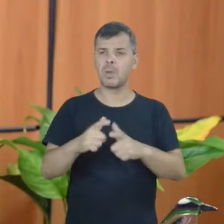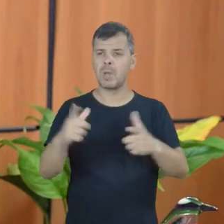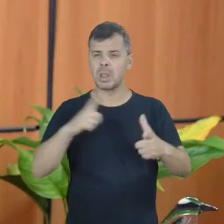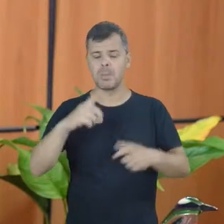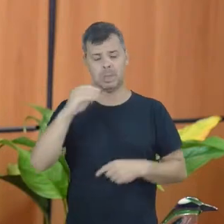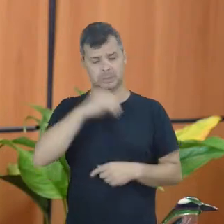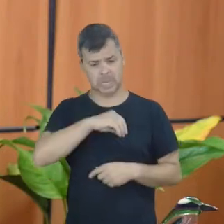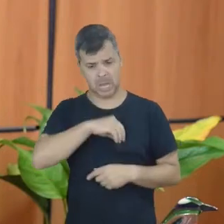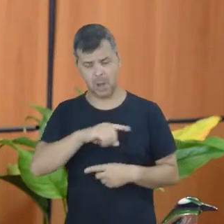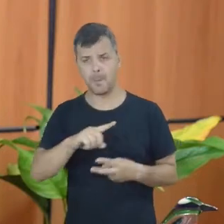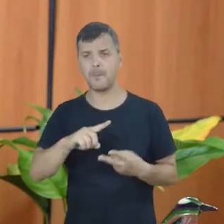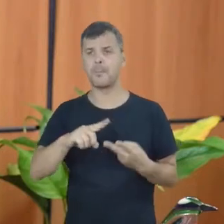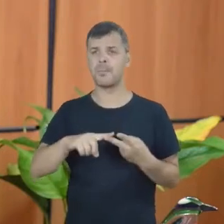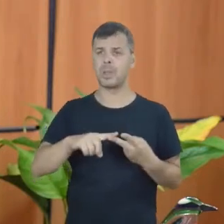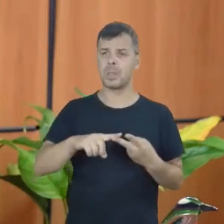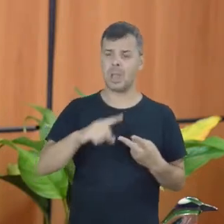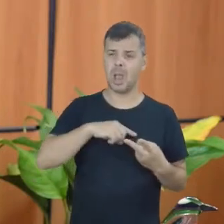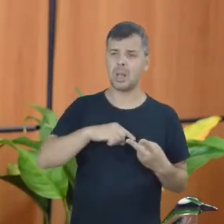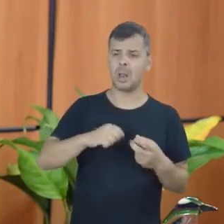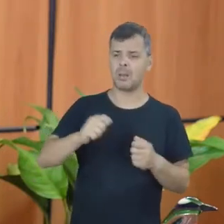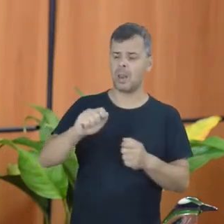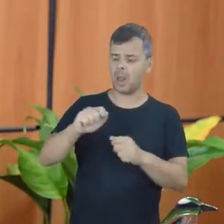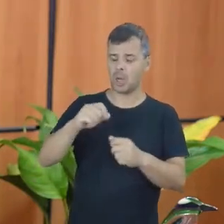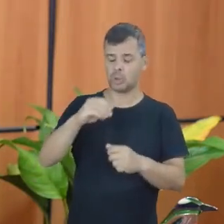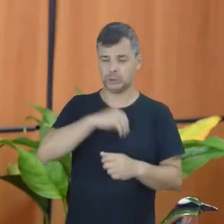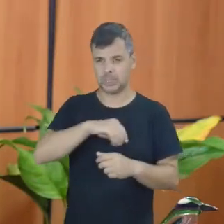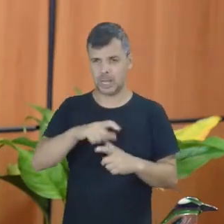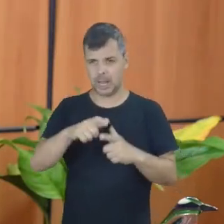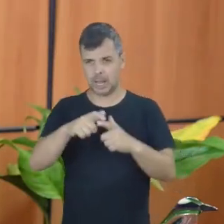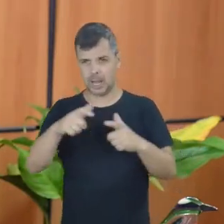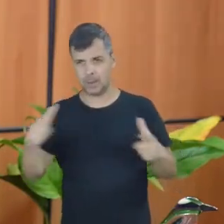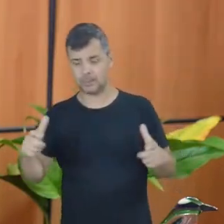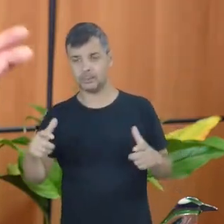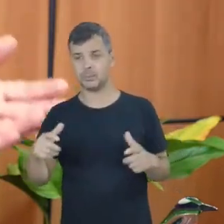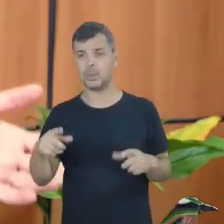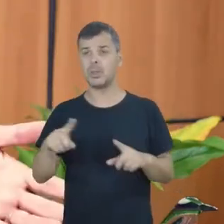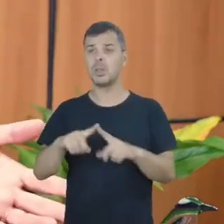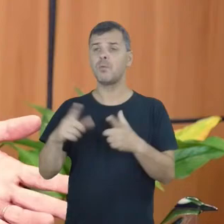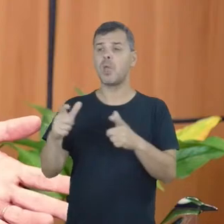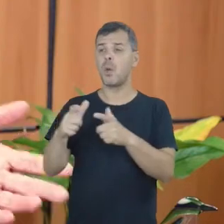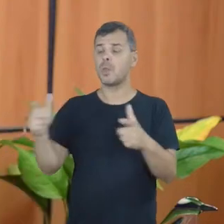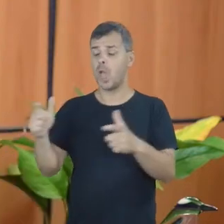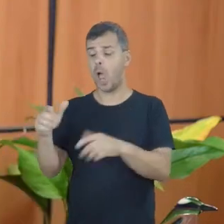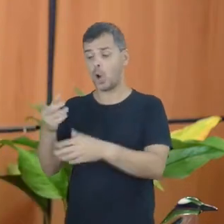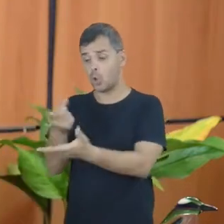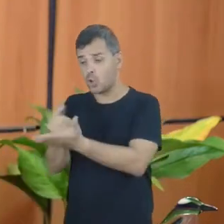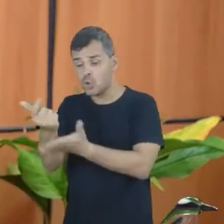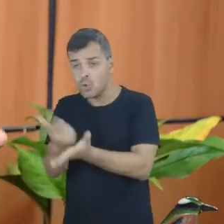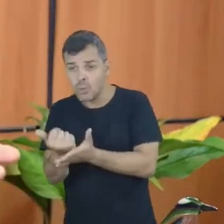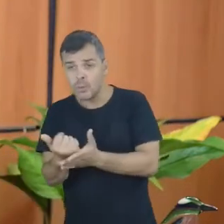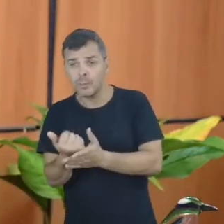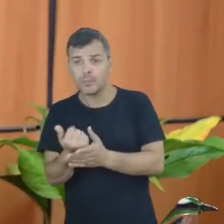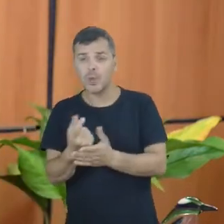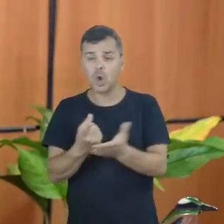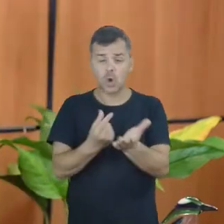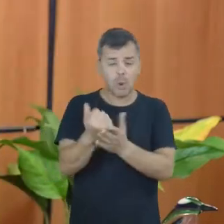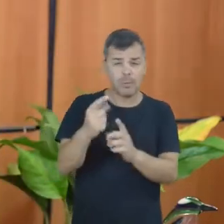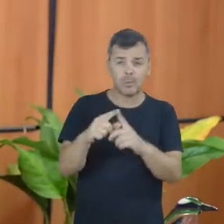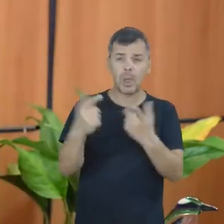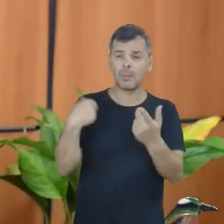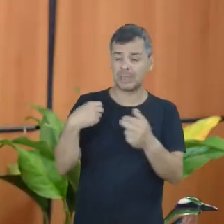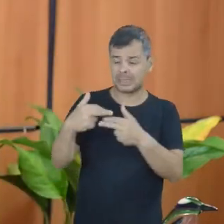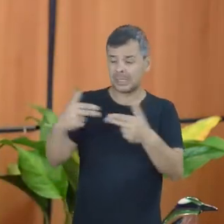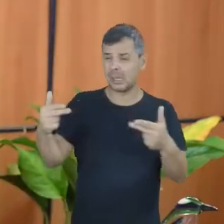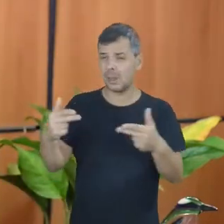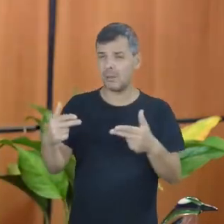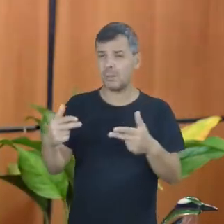aumento salarial, vai ter aumento da massa salarial, vai crescer a massa salarial, portanto vai aumentar o consumo. Aumentar o consumo, você precisa produzir